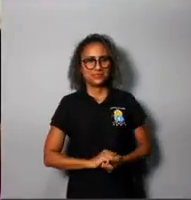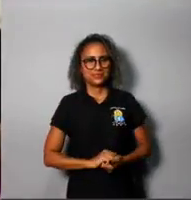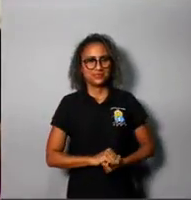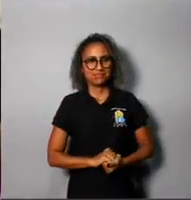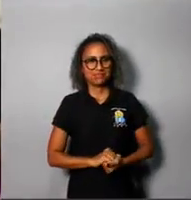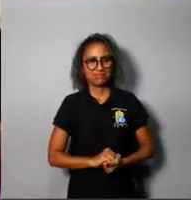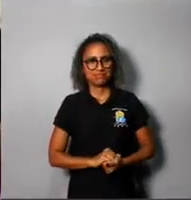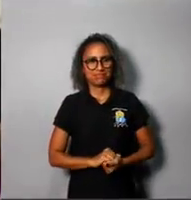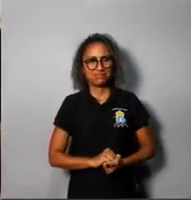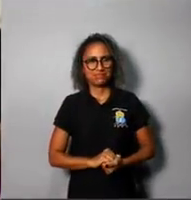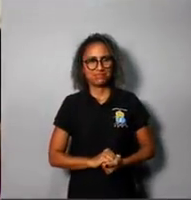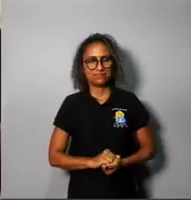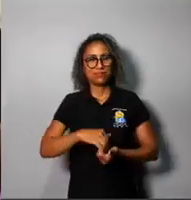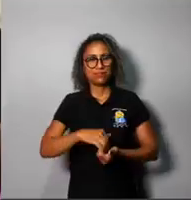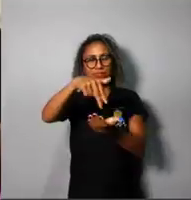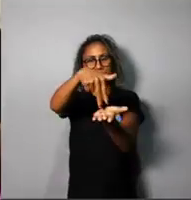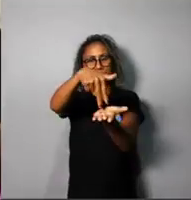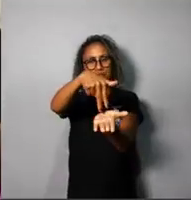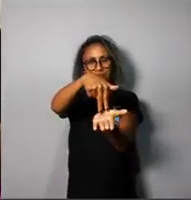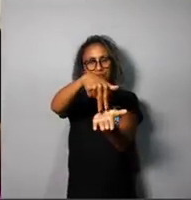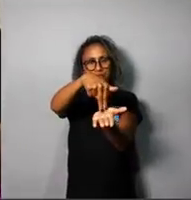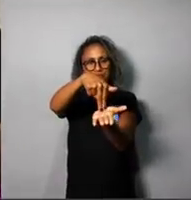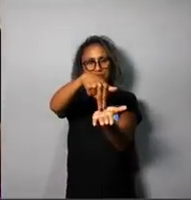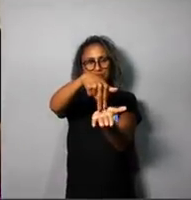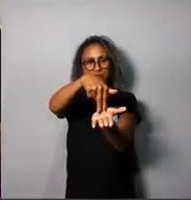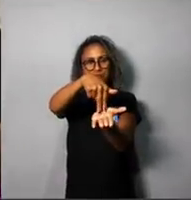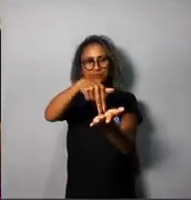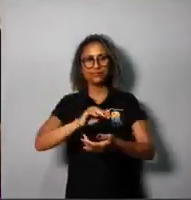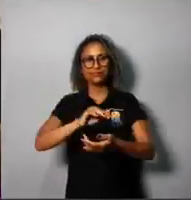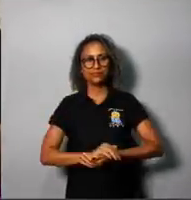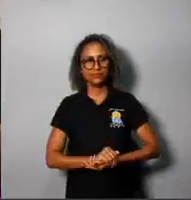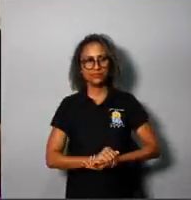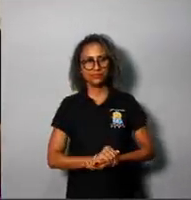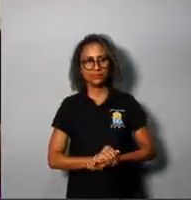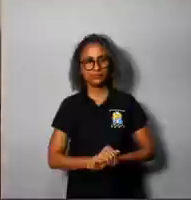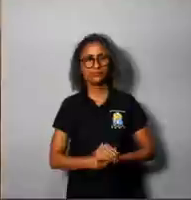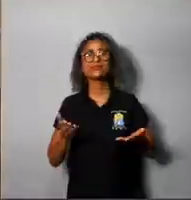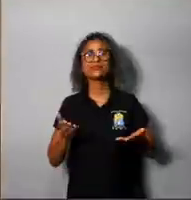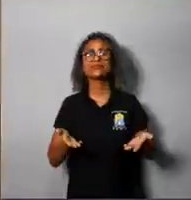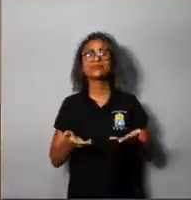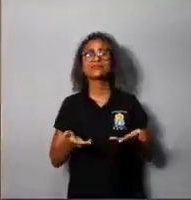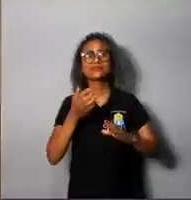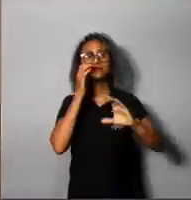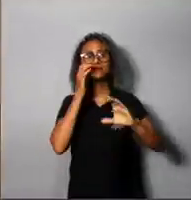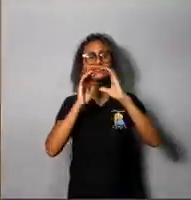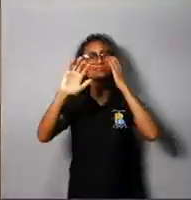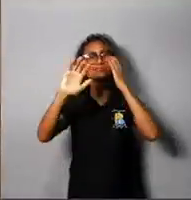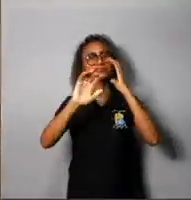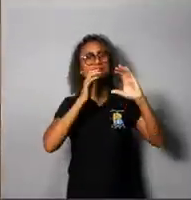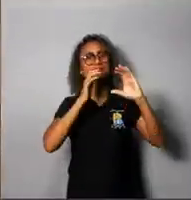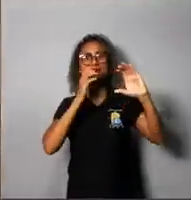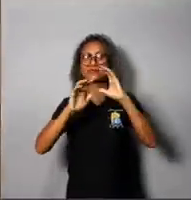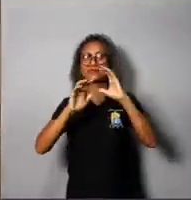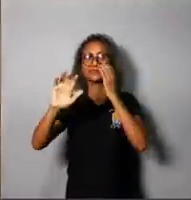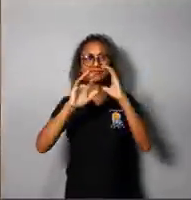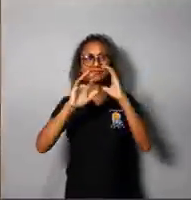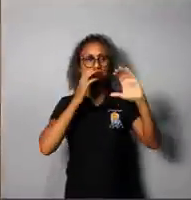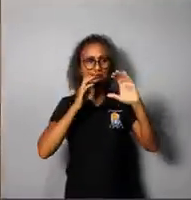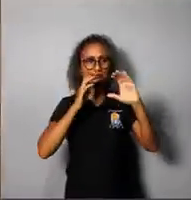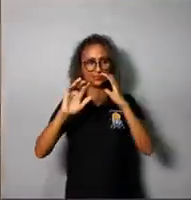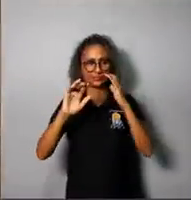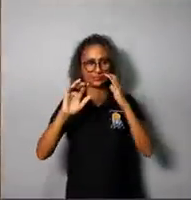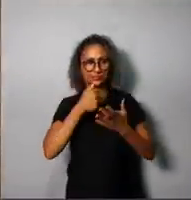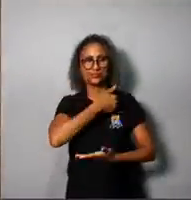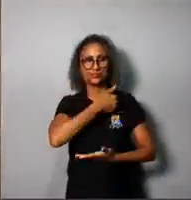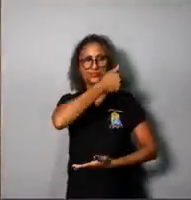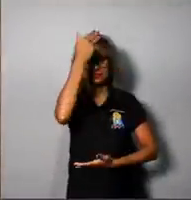Podemos ficar em pé e agora vamos cantar, preparando-nos para a consagração à Nossa Senhora, que Dom Carlos fará diante